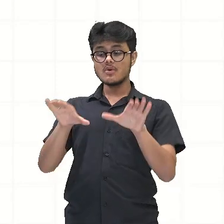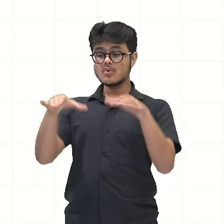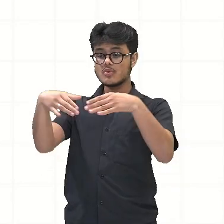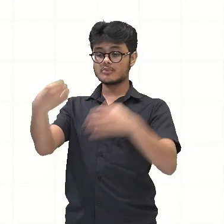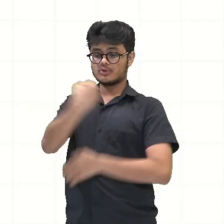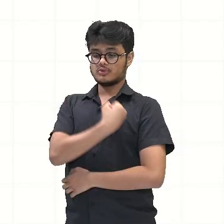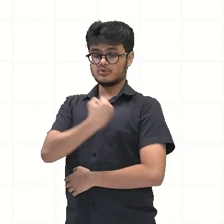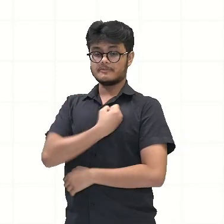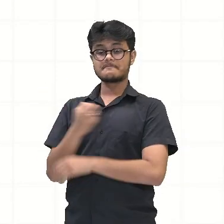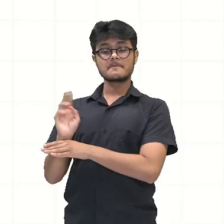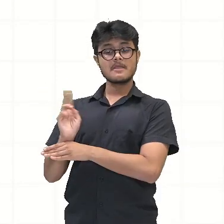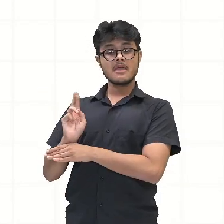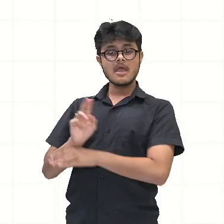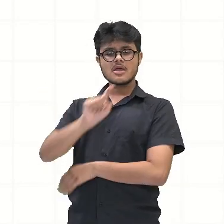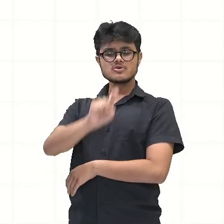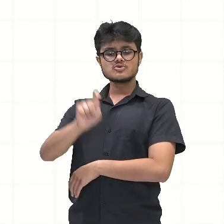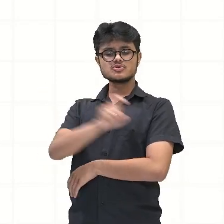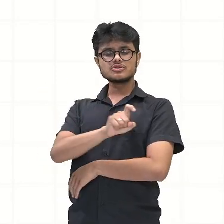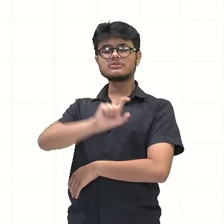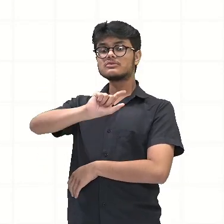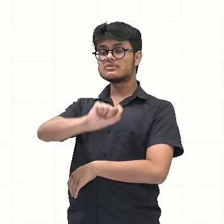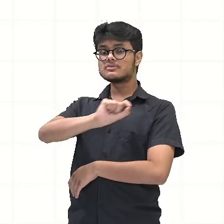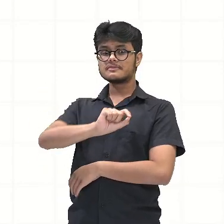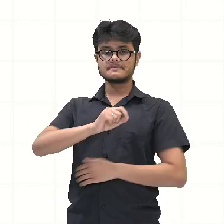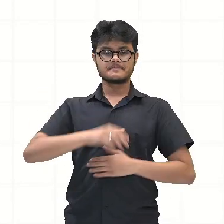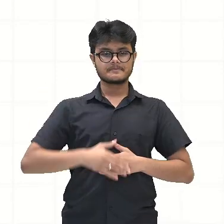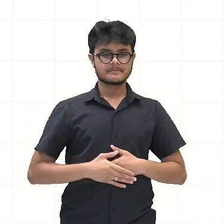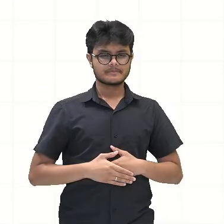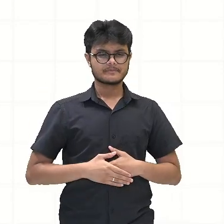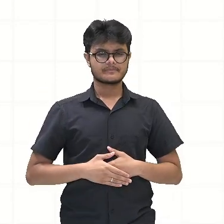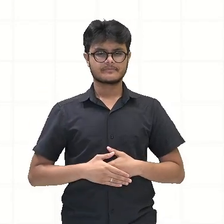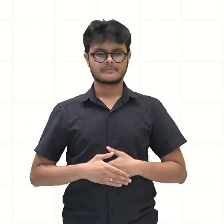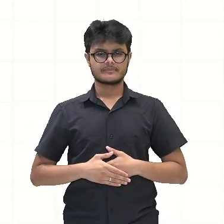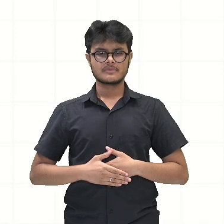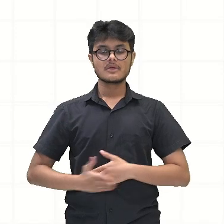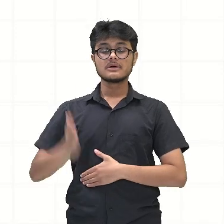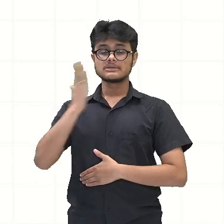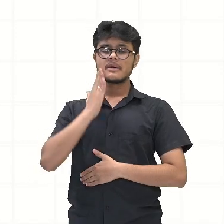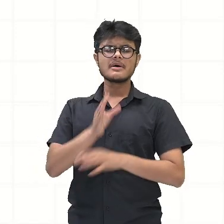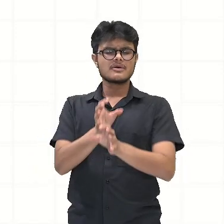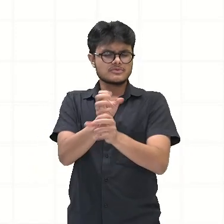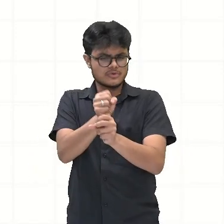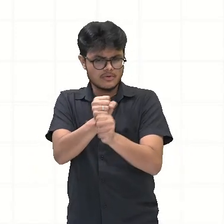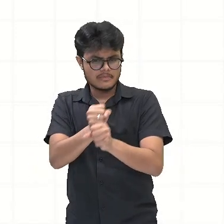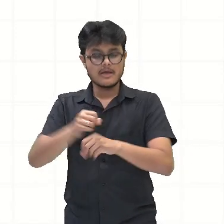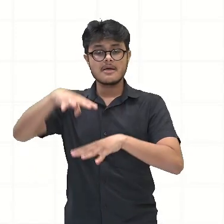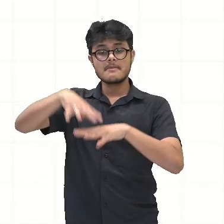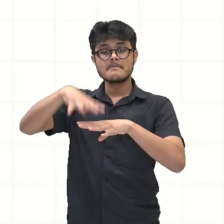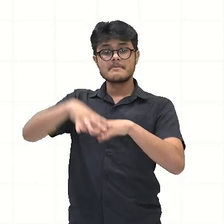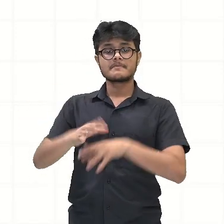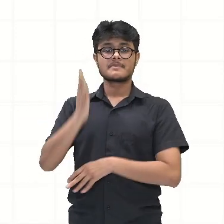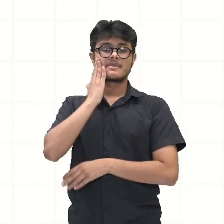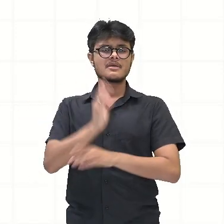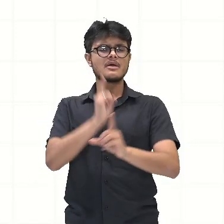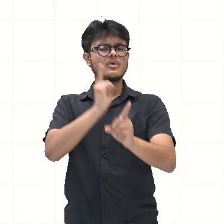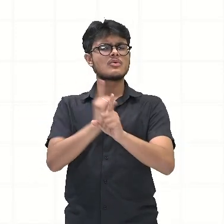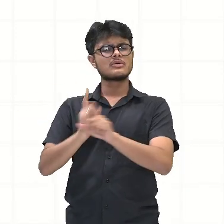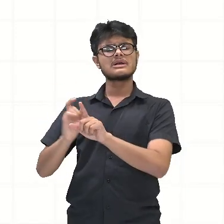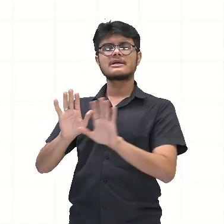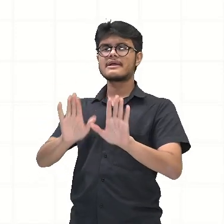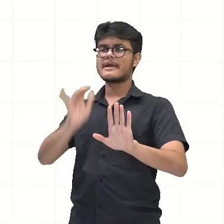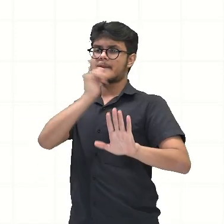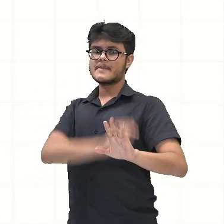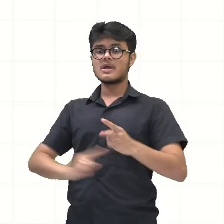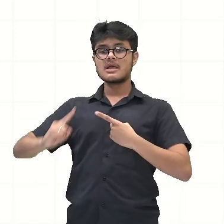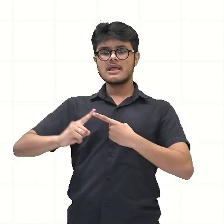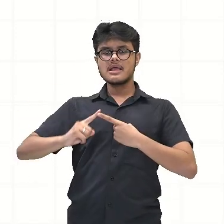x, devemos substituir e realizar as devidas operações para encontrar sua imagem. Toda